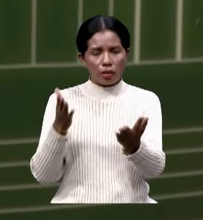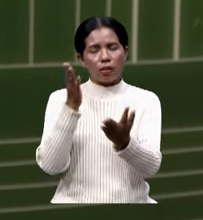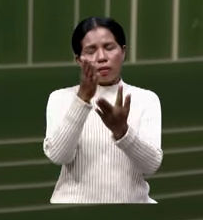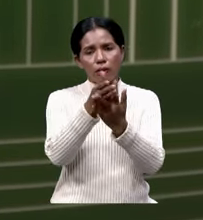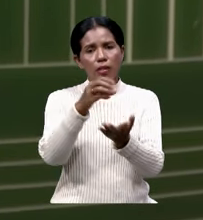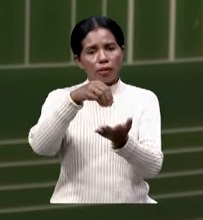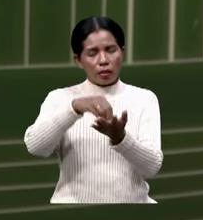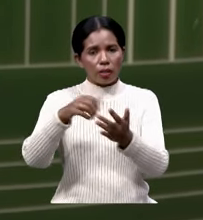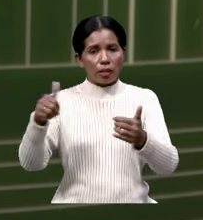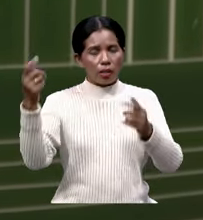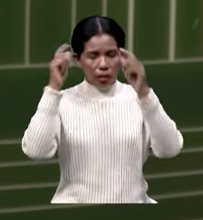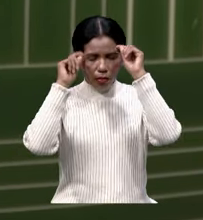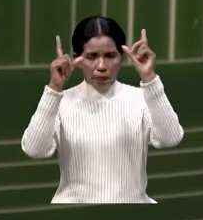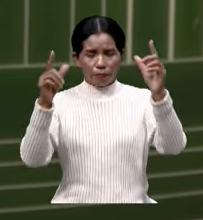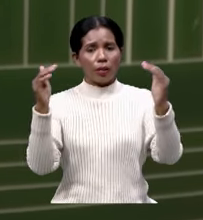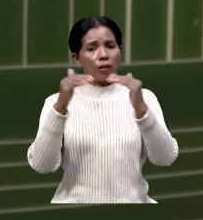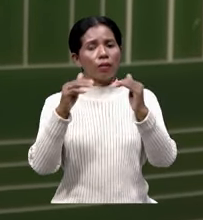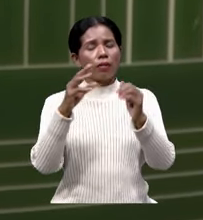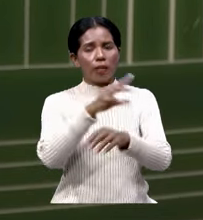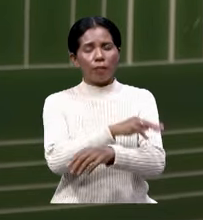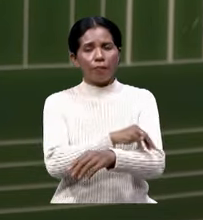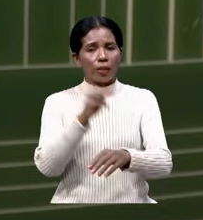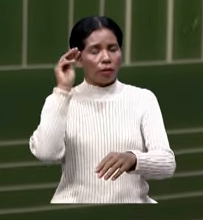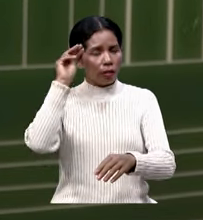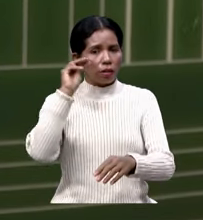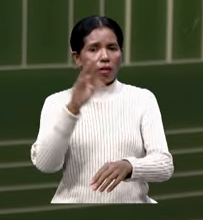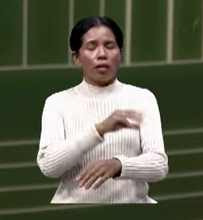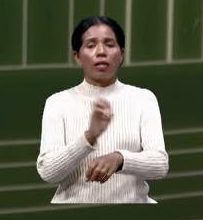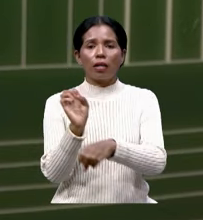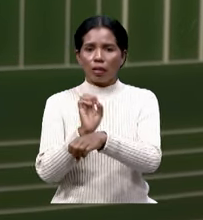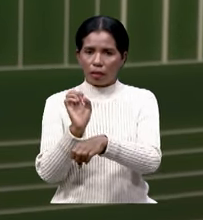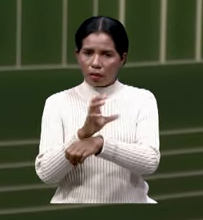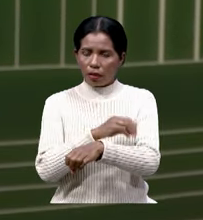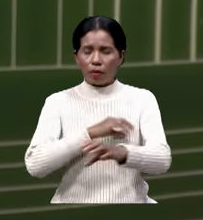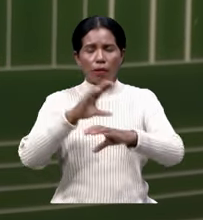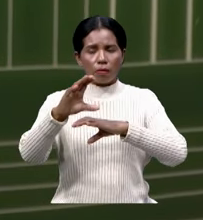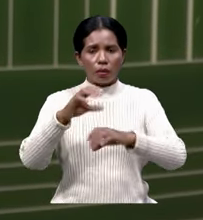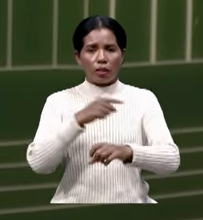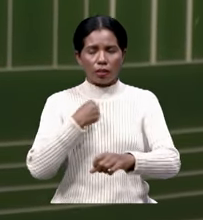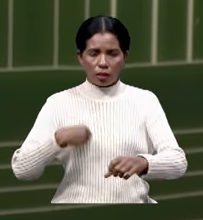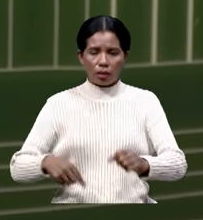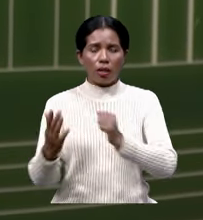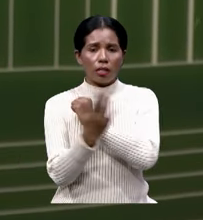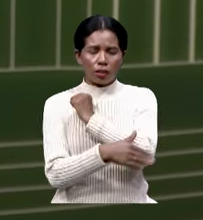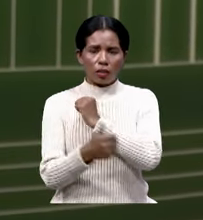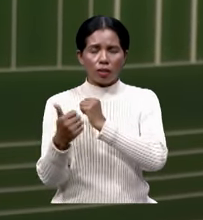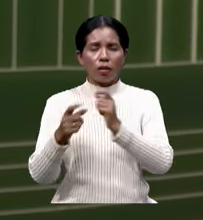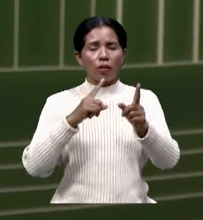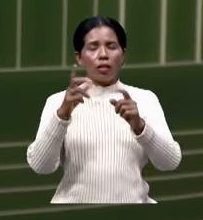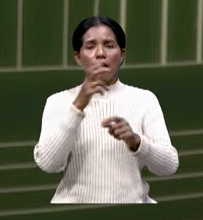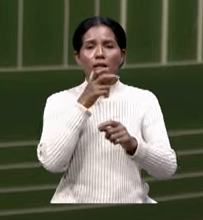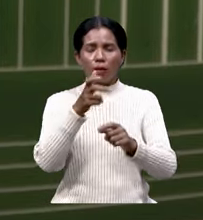e durante a conferência ministerial Bralanen, Fórum Cooperação Econômica no Comercial entre China e Nação Sira Nebe com a Liang